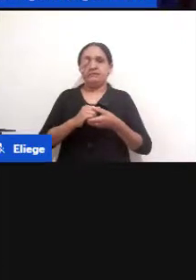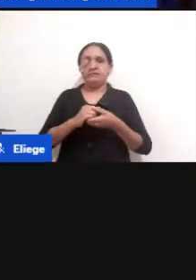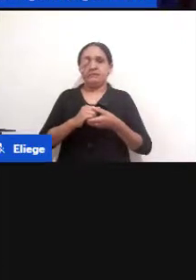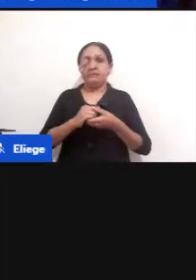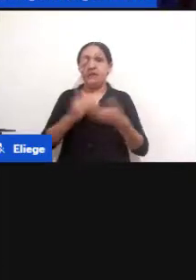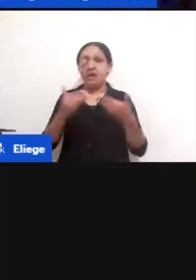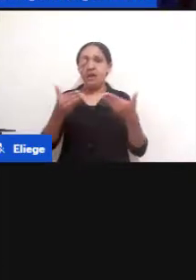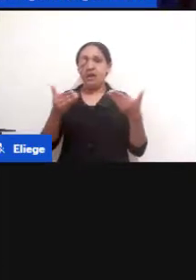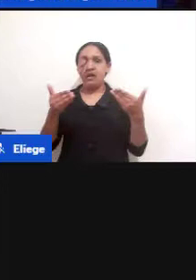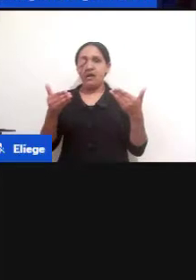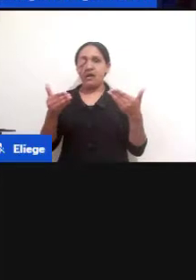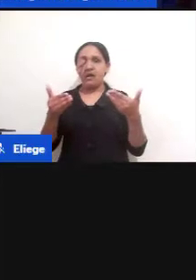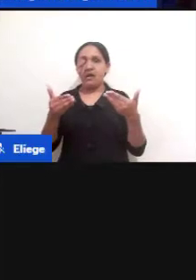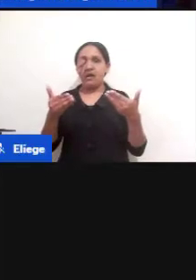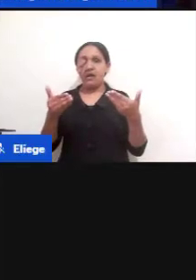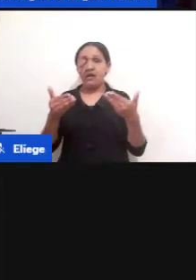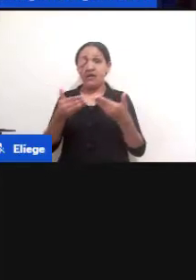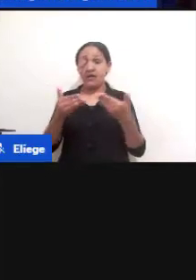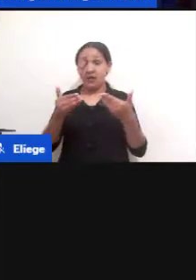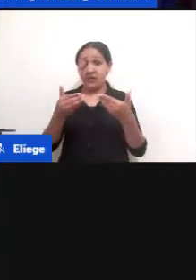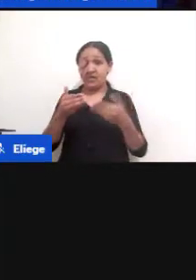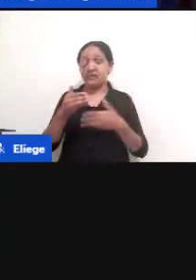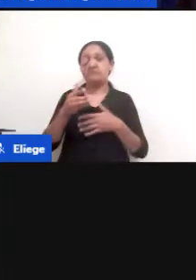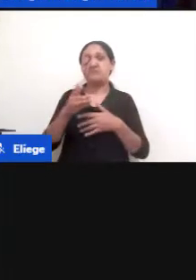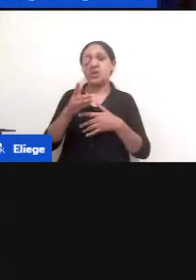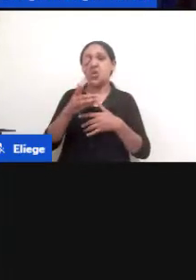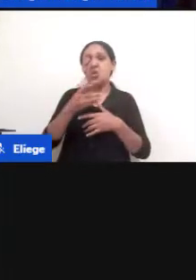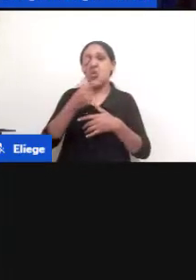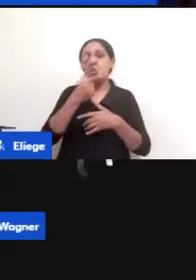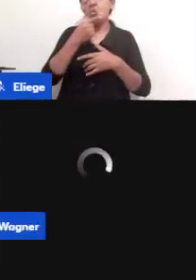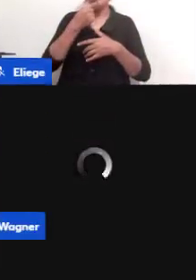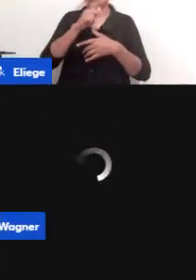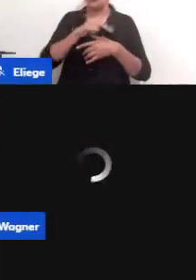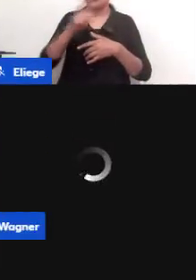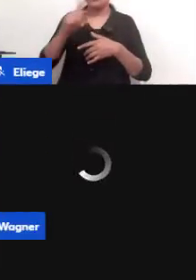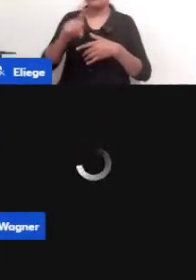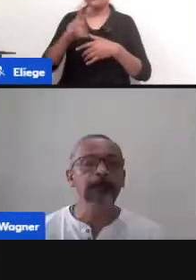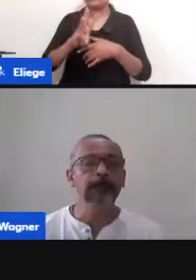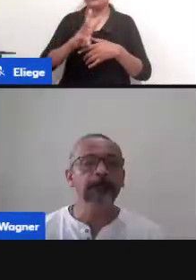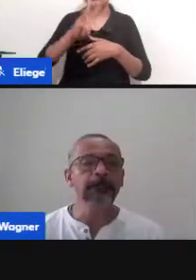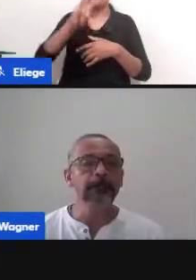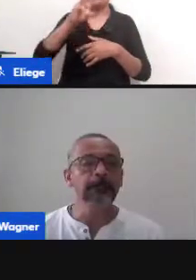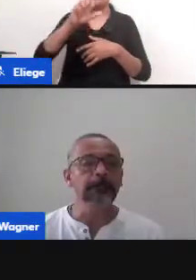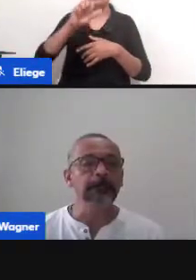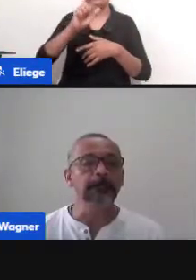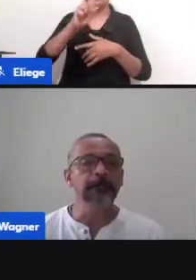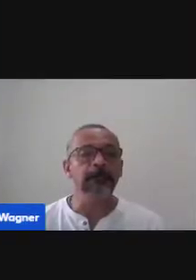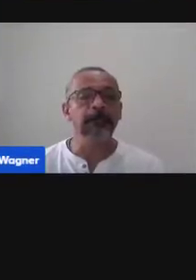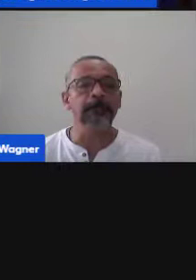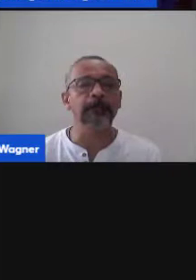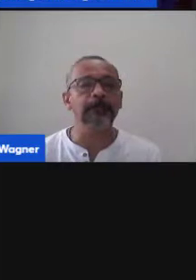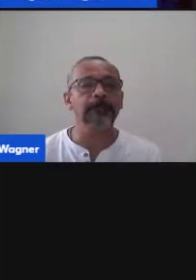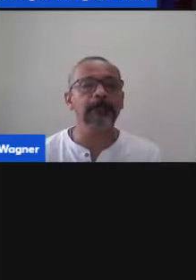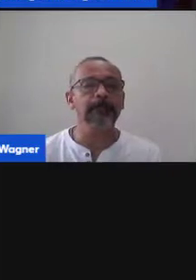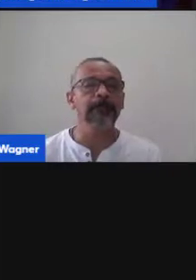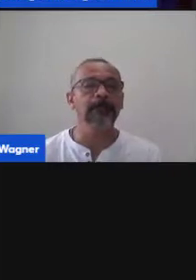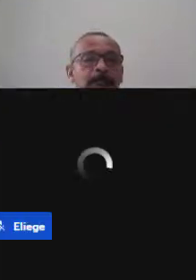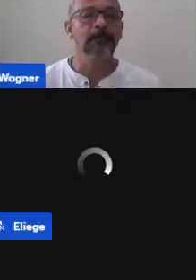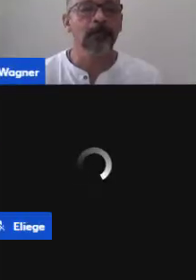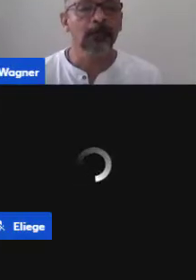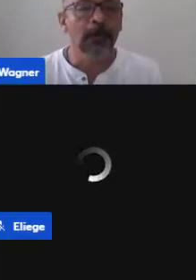Agora, vai ser o professor Wagner, que vai falar um pouquinho sobre a aula escalonada para o primeiro e segundo ano.